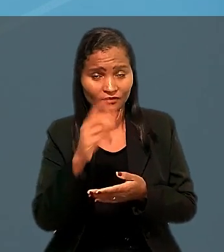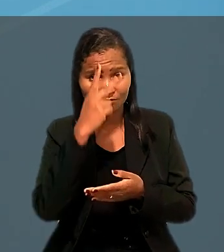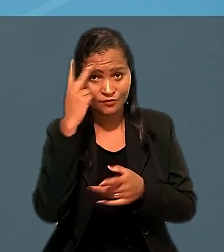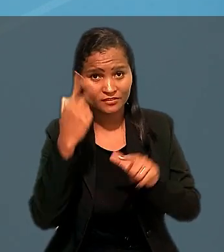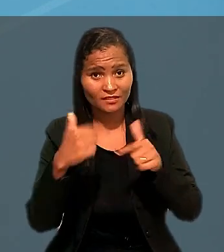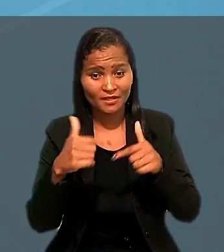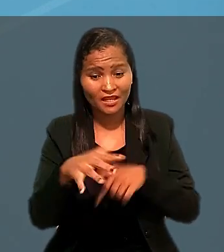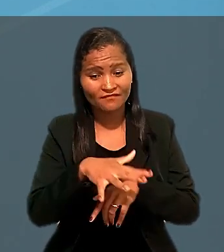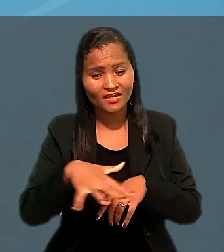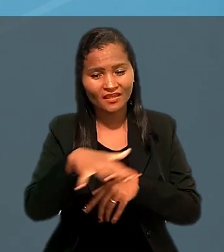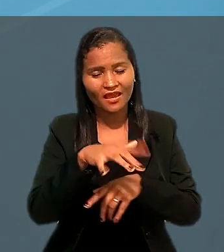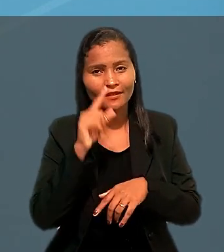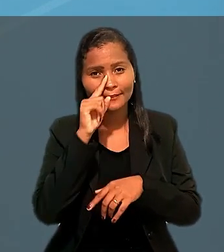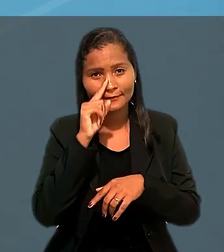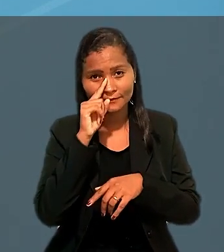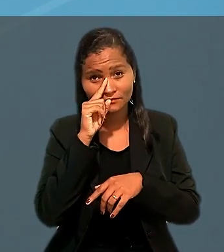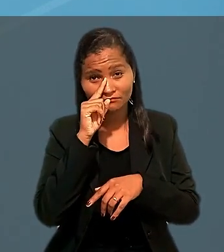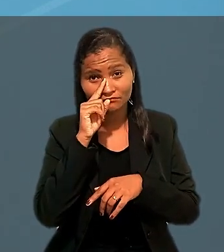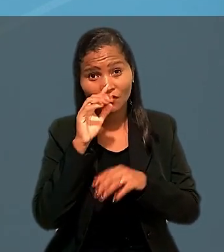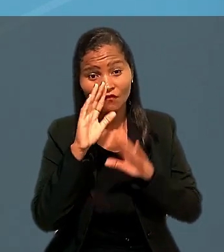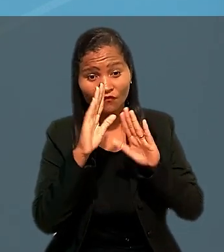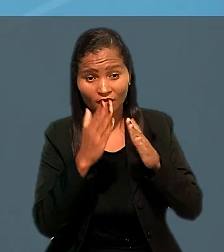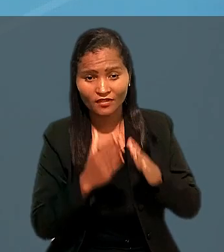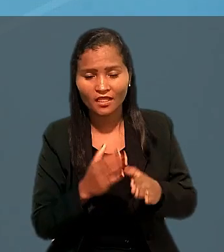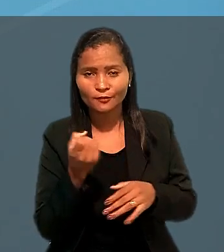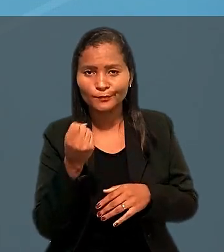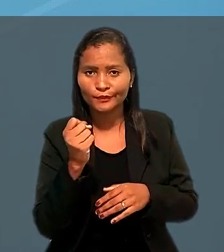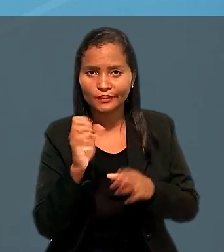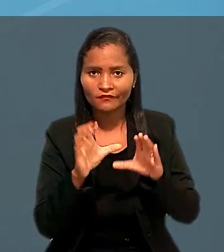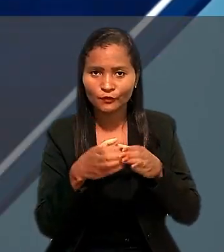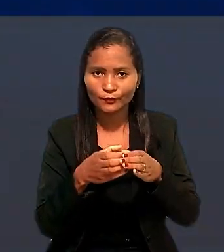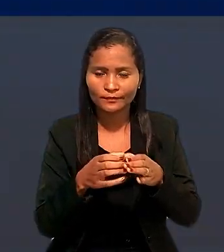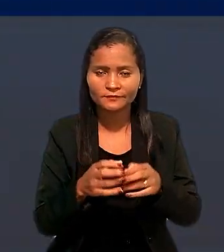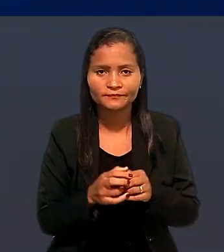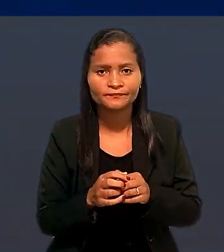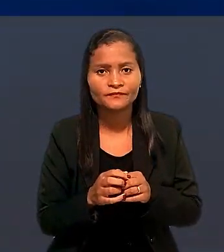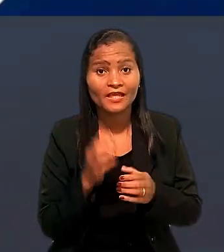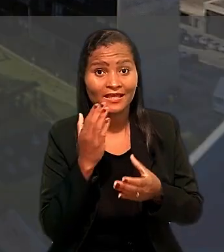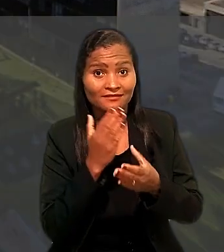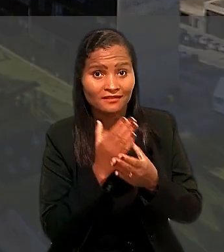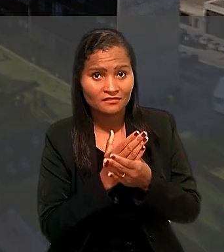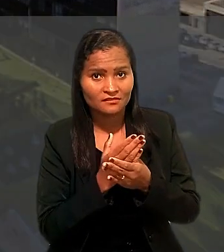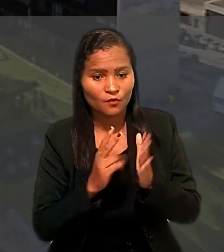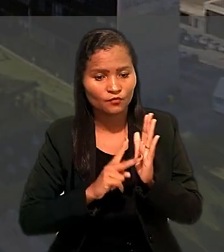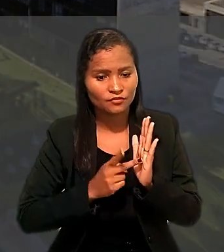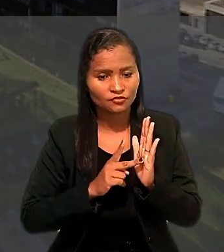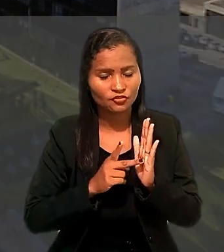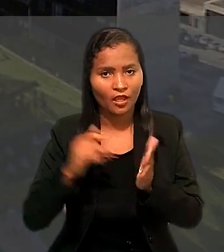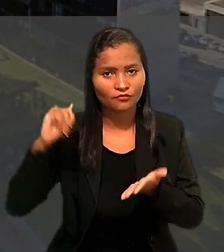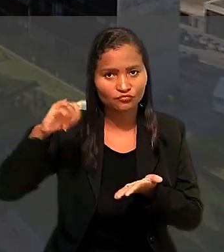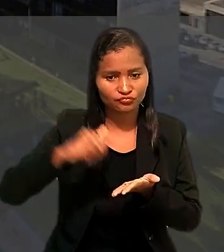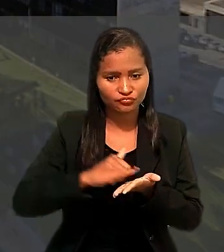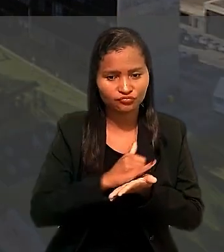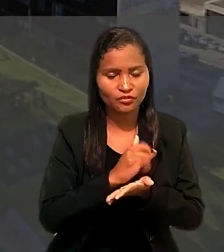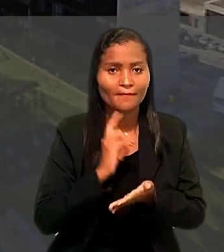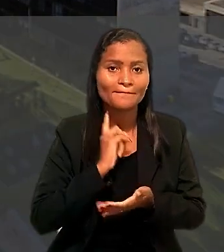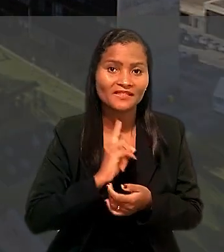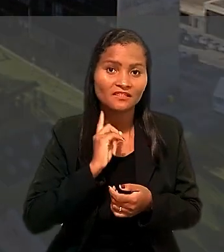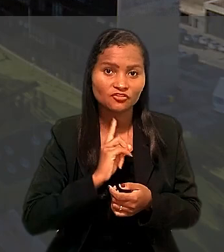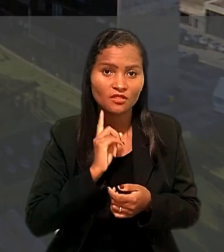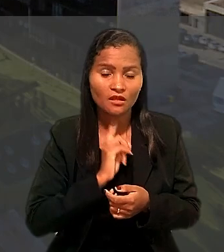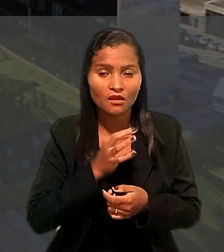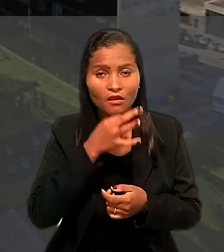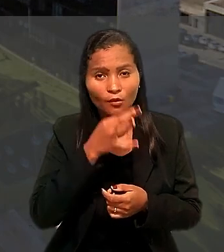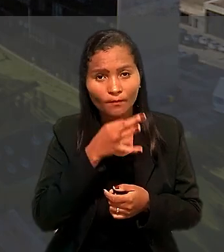considerada de risco. O caso foi avaliado pela 8ª turma. Na ação, o Sindicato dos Aeroviários de